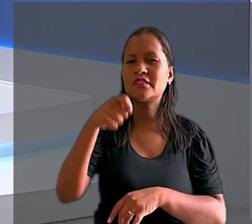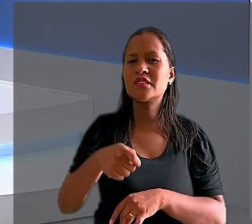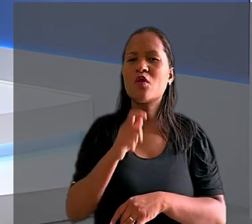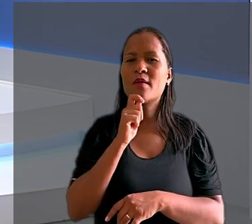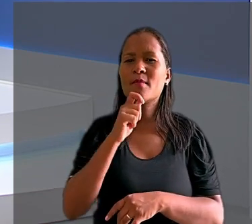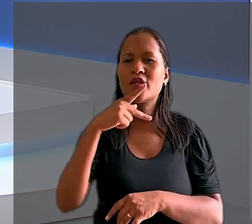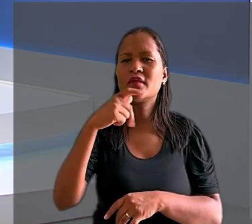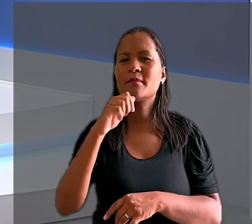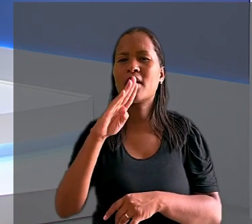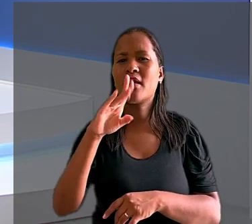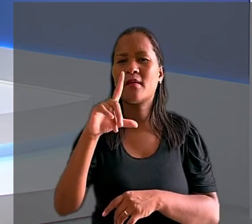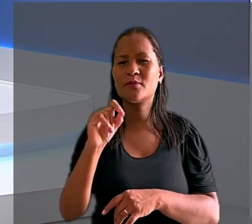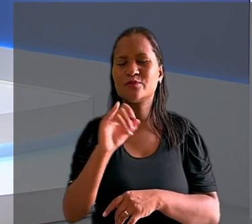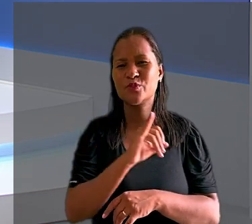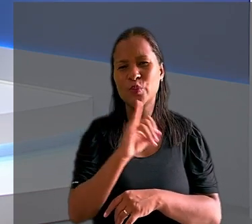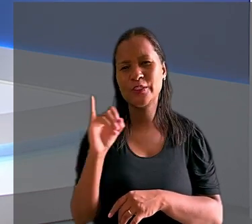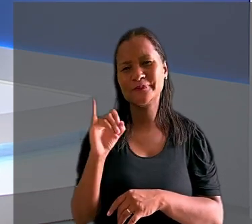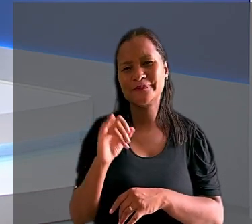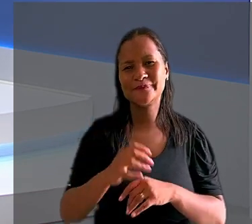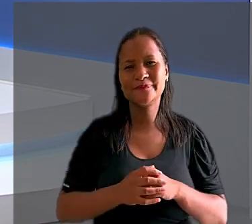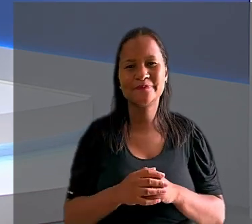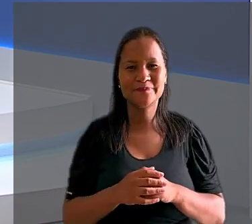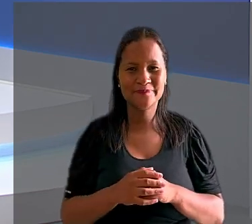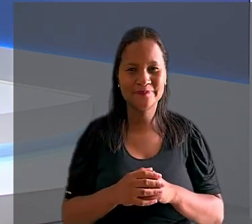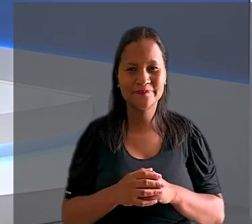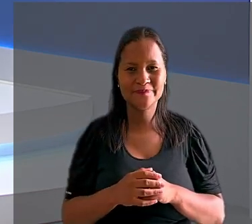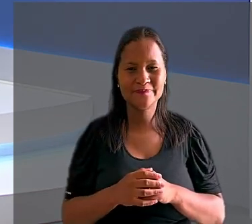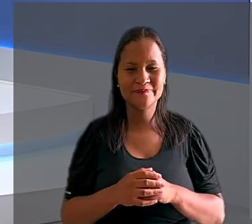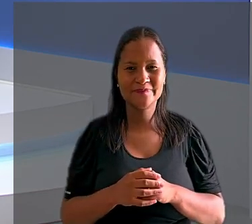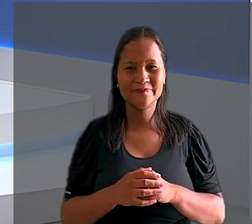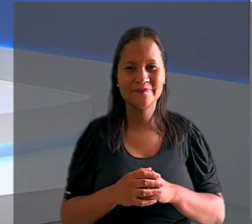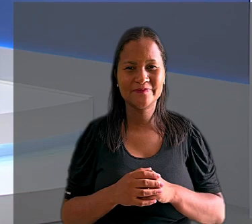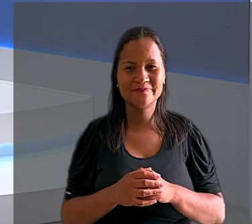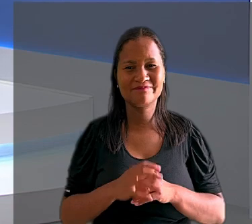da decisão com o repórter Pablo Lemos. Oi, Pablo.